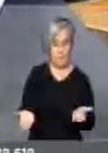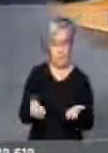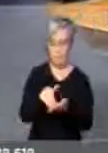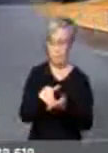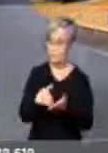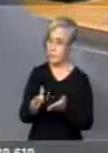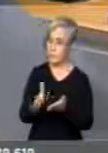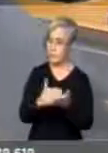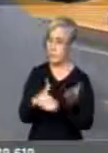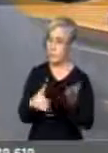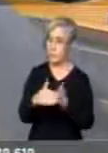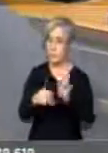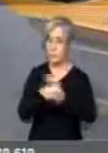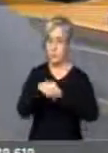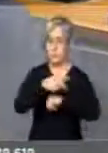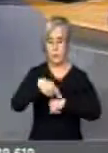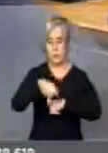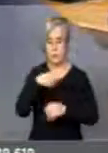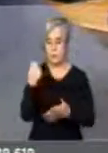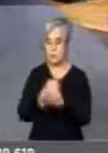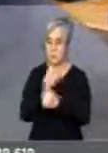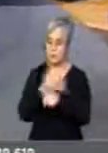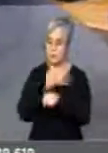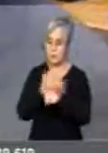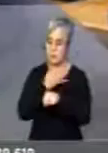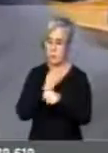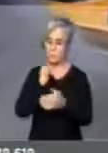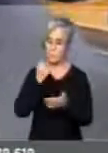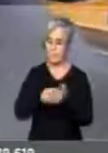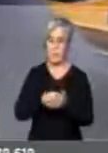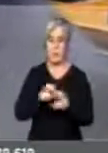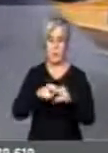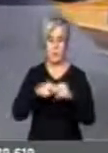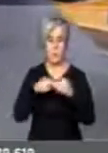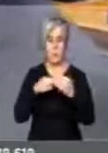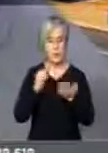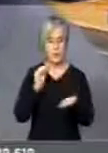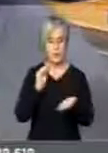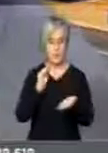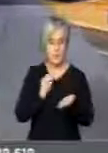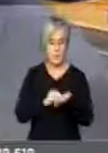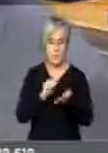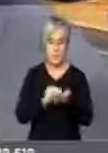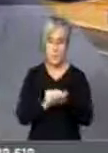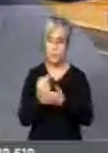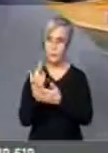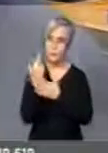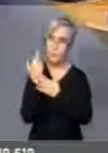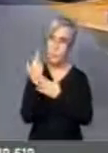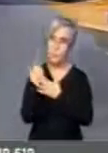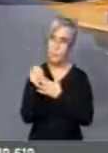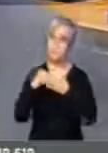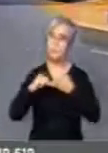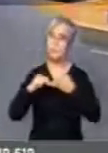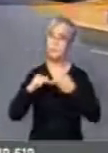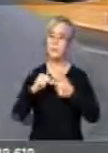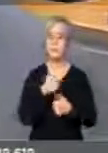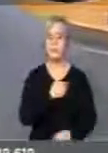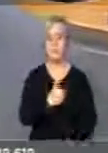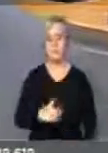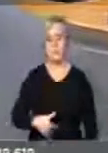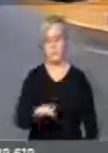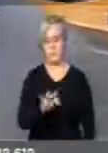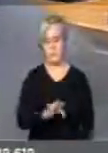isso é um preço que o Brasil está pagando, graças à falta de um mínimo, de responsabilidade e seriedade